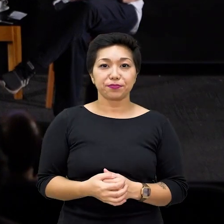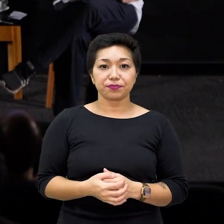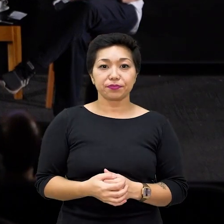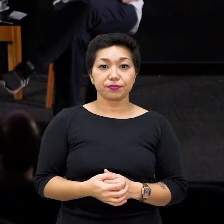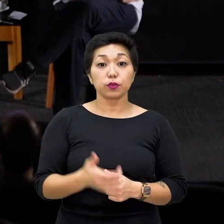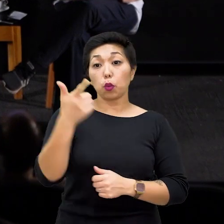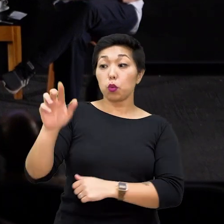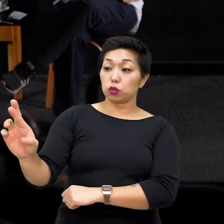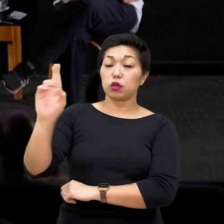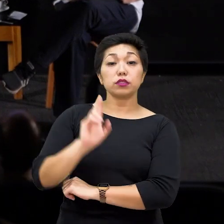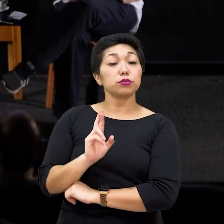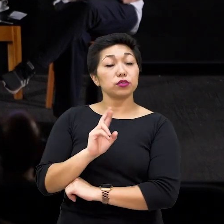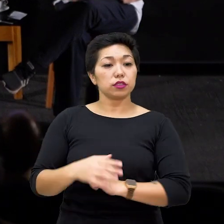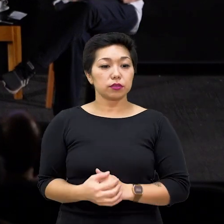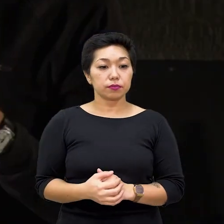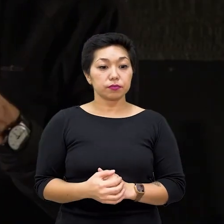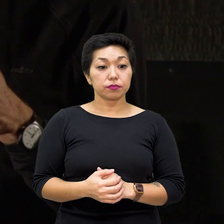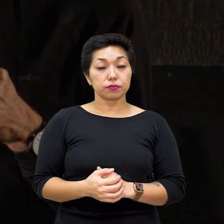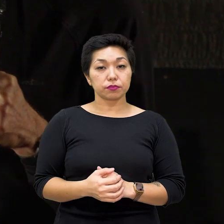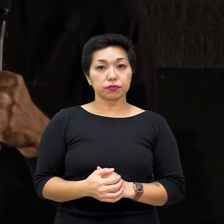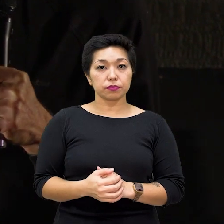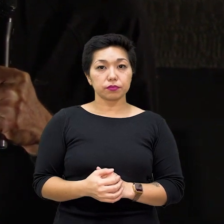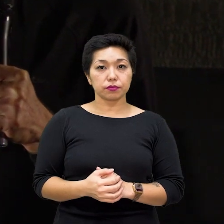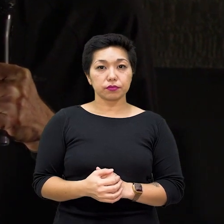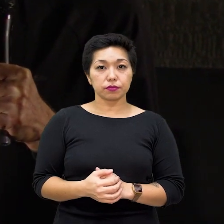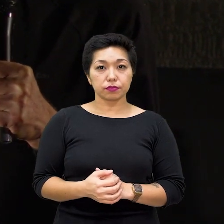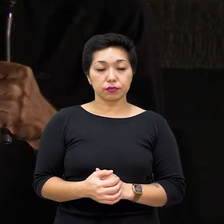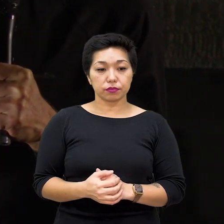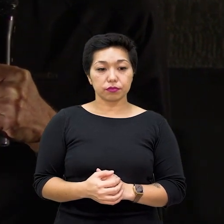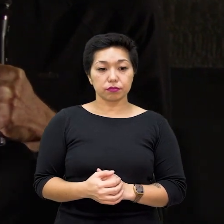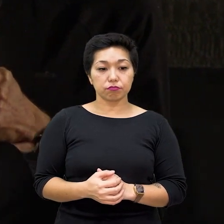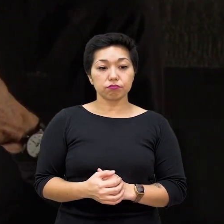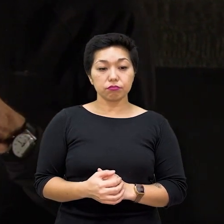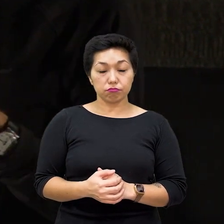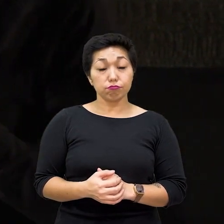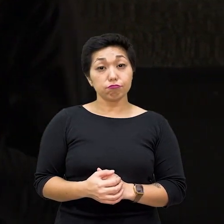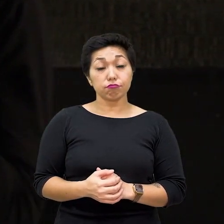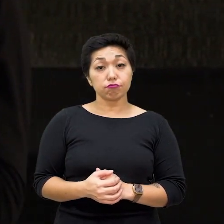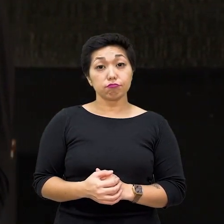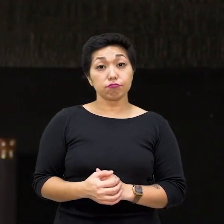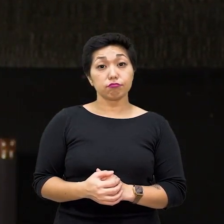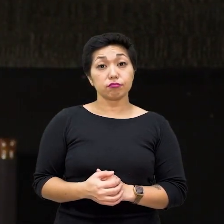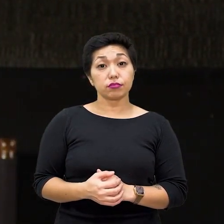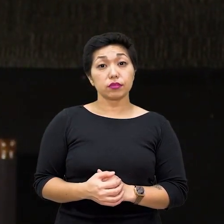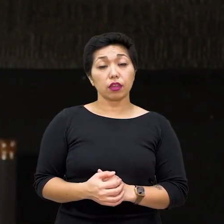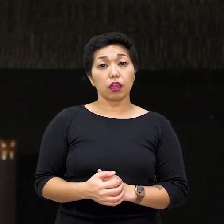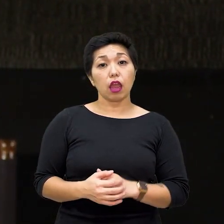que, isso na região que recebeu à vista, porque em alguns